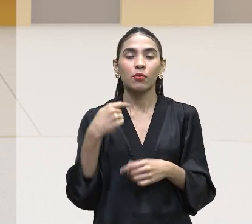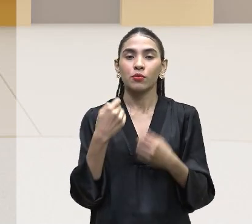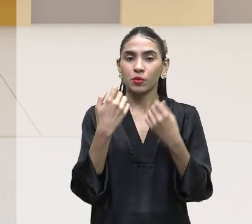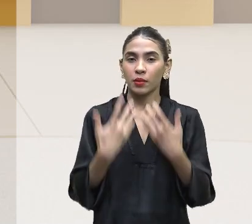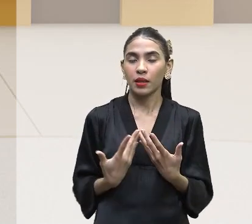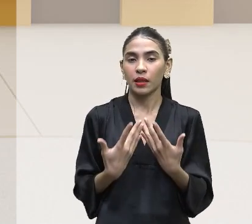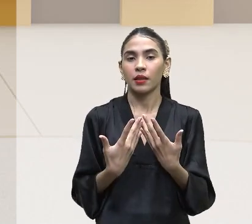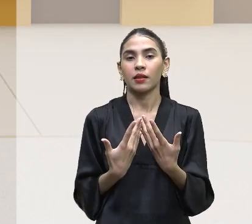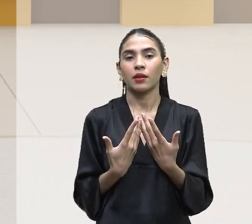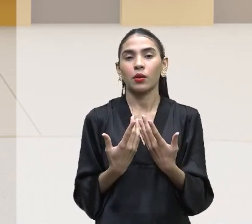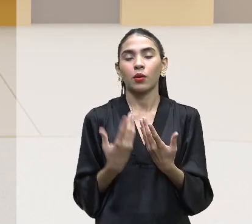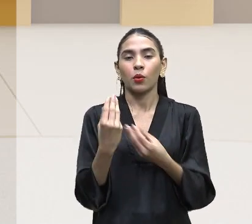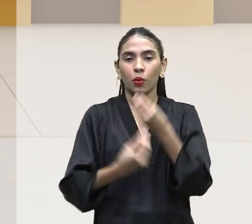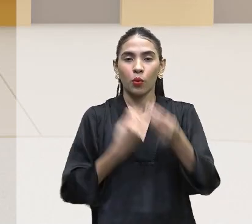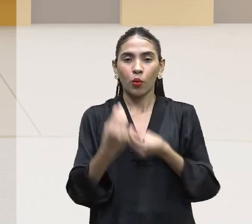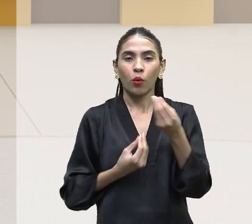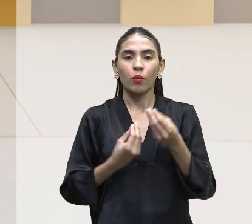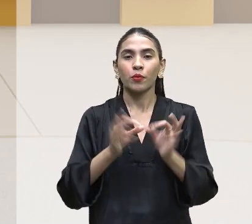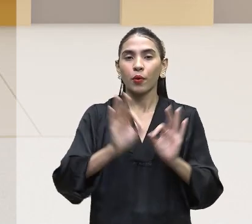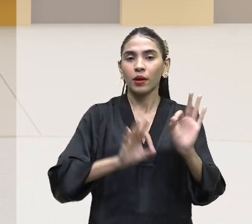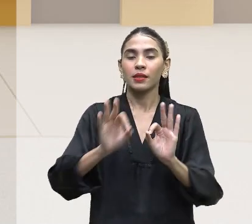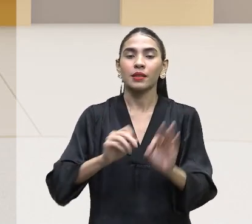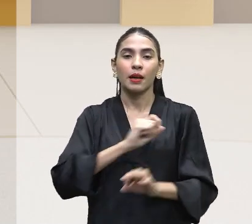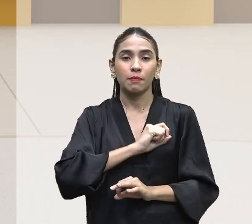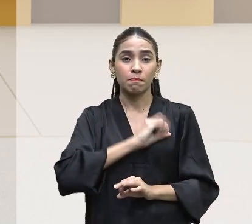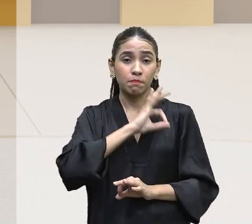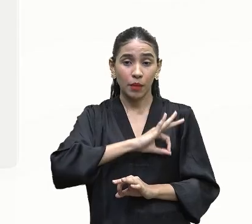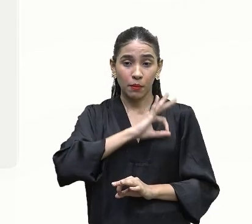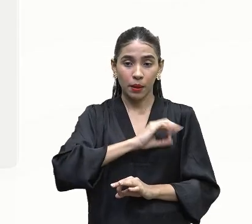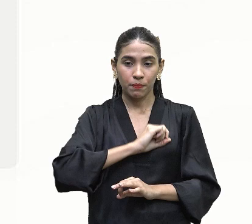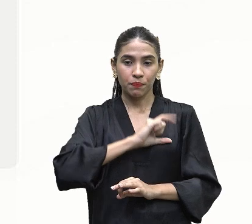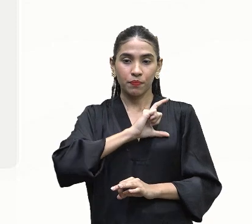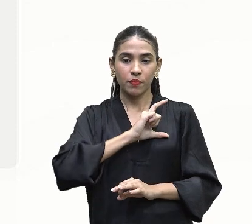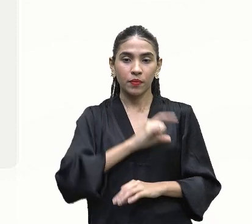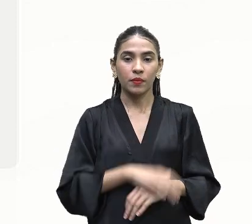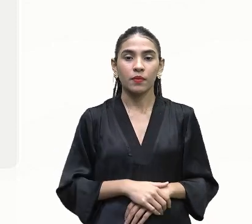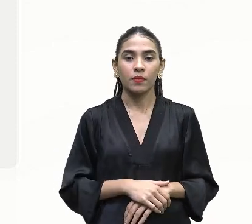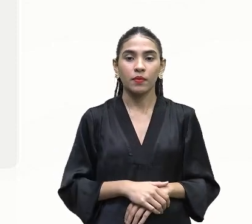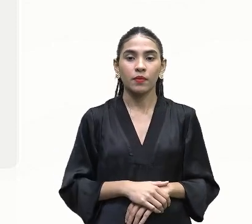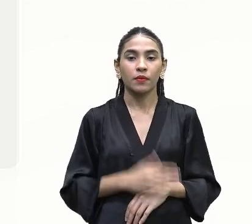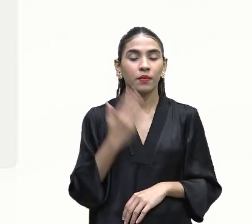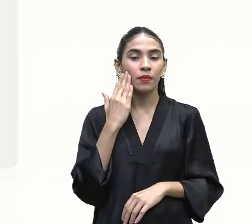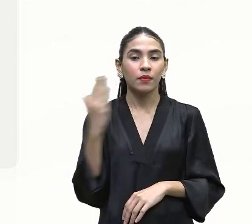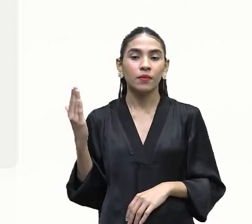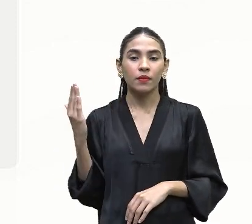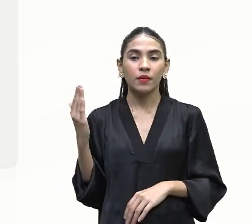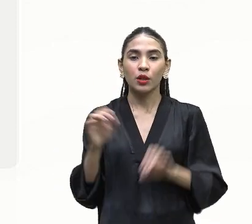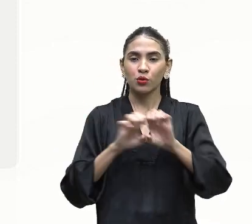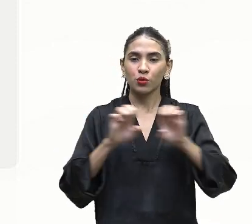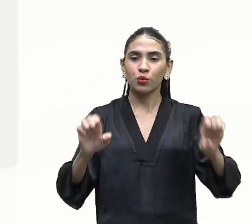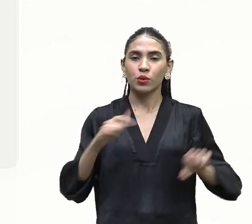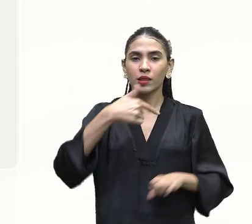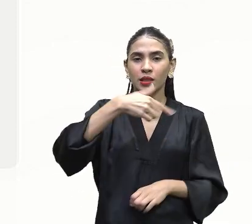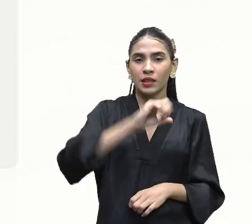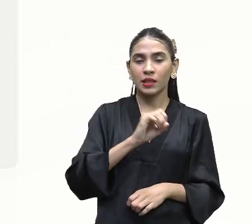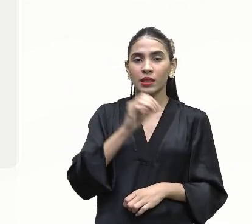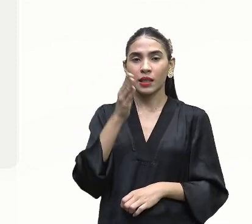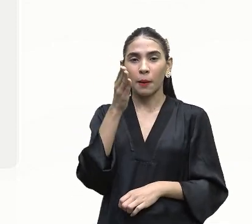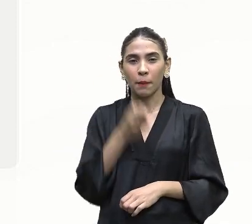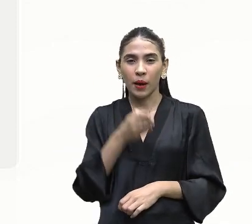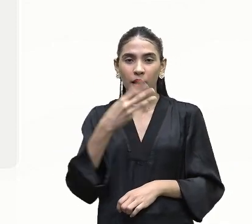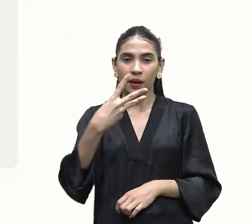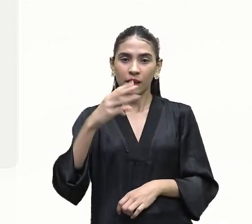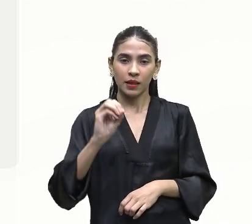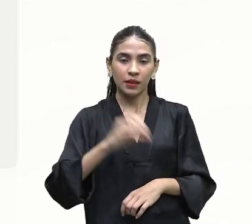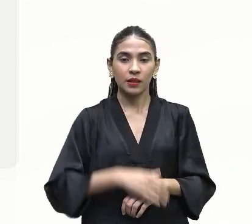como organizar o salário que você ganha? É o que a gente vai ver agora, que é a famosa fórmula do 70-30, que